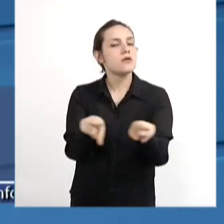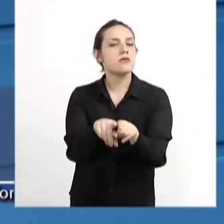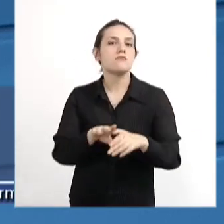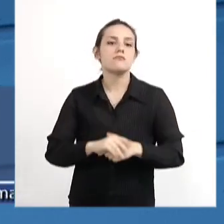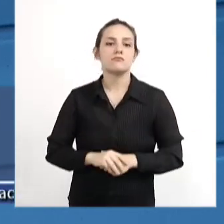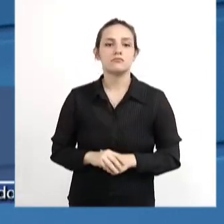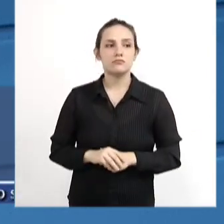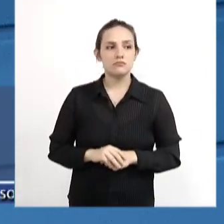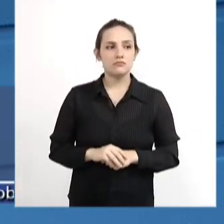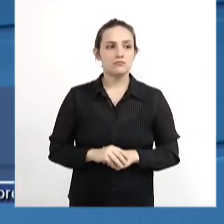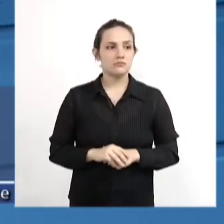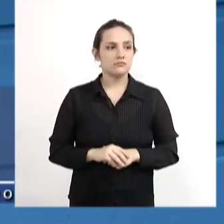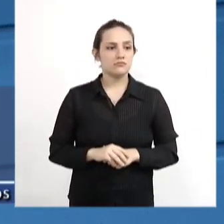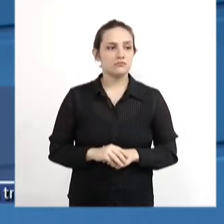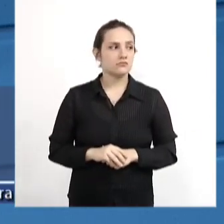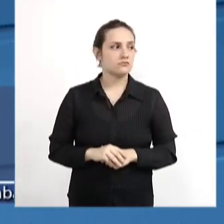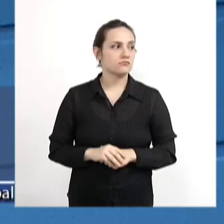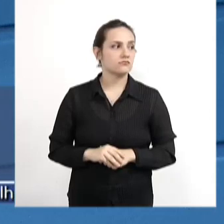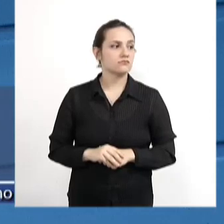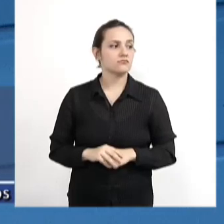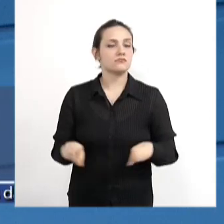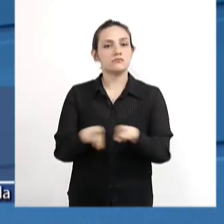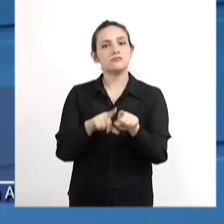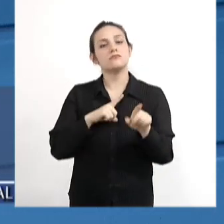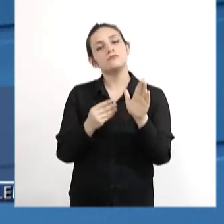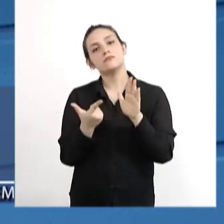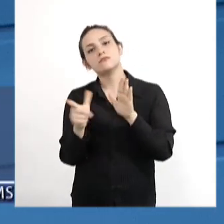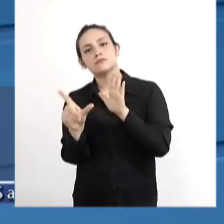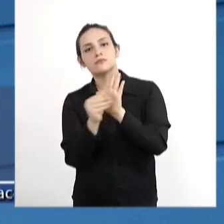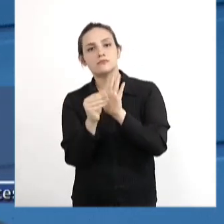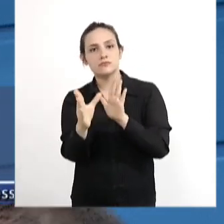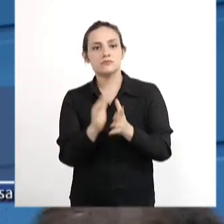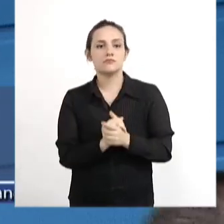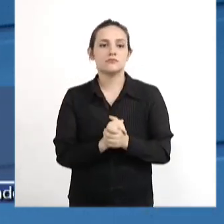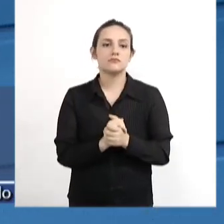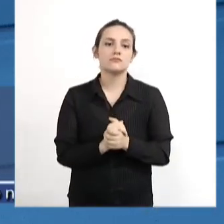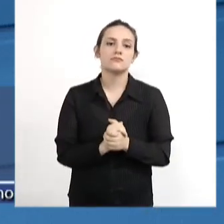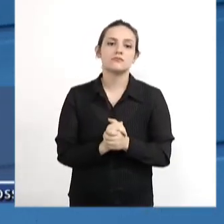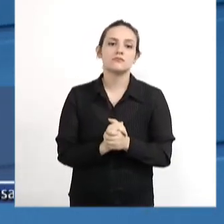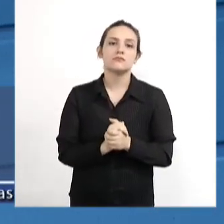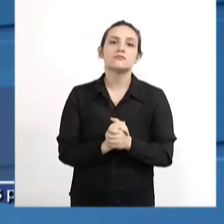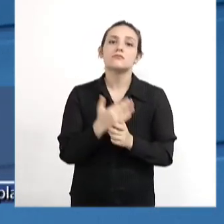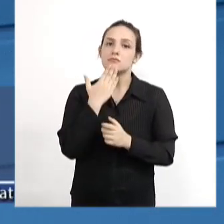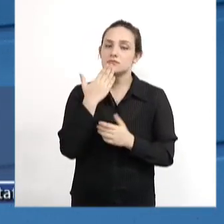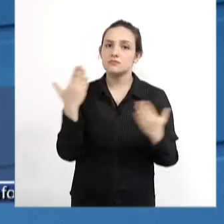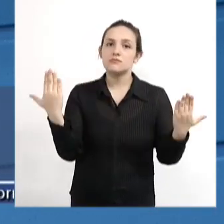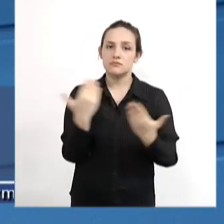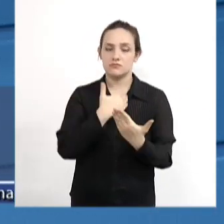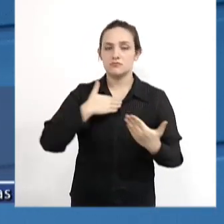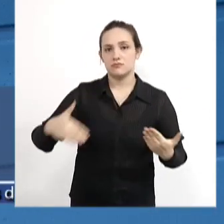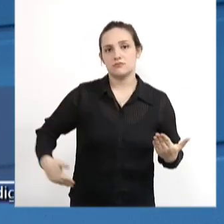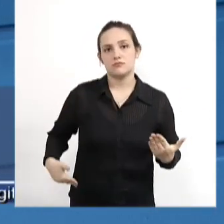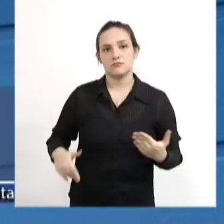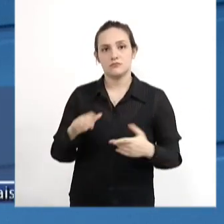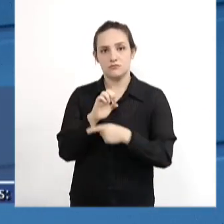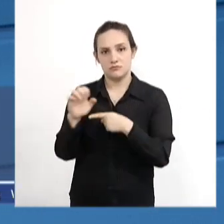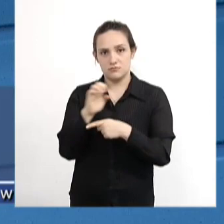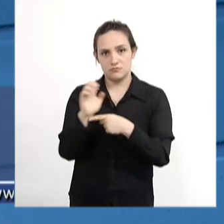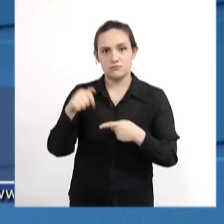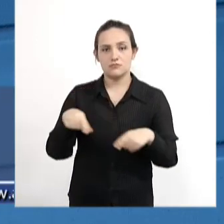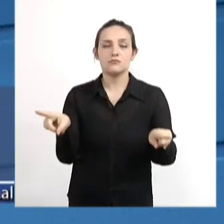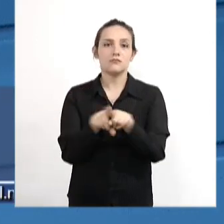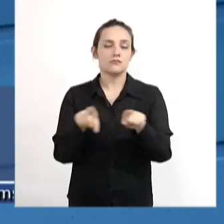requerimento. Numa outra indicação, a gente endereça ao Poder Público Estadual